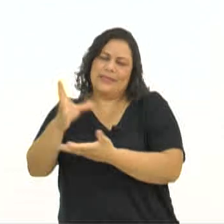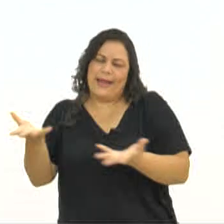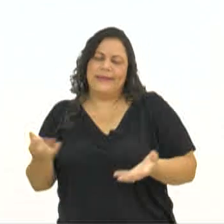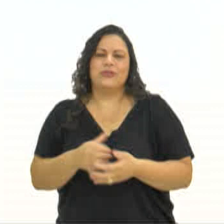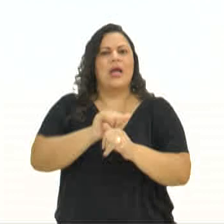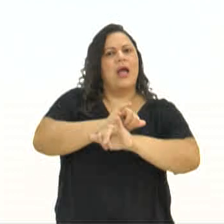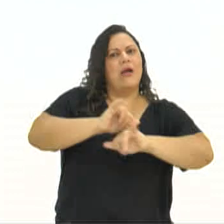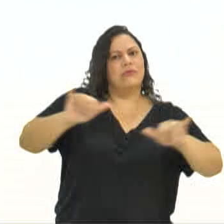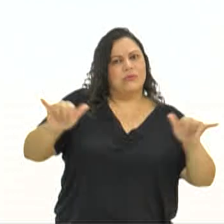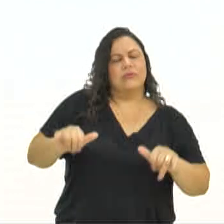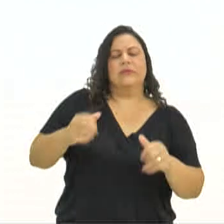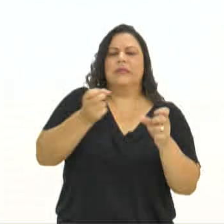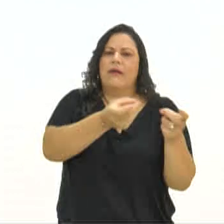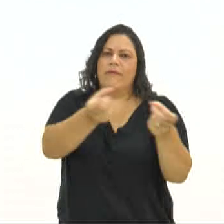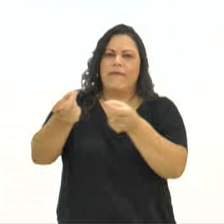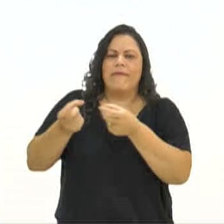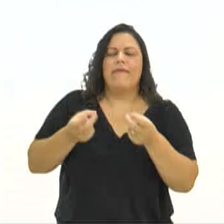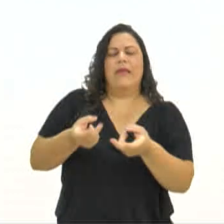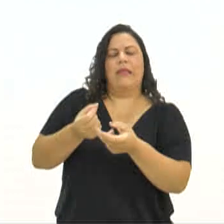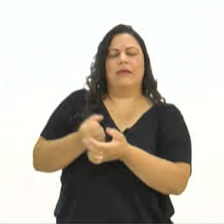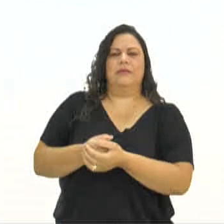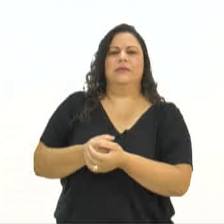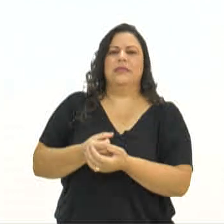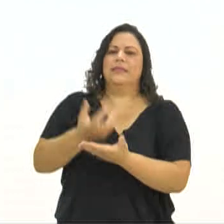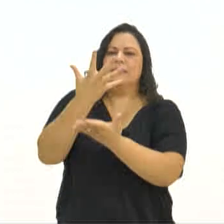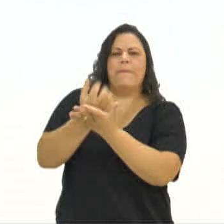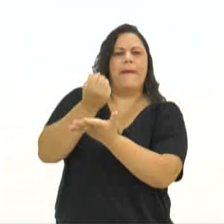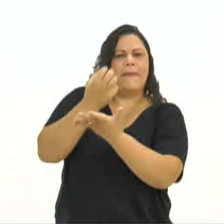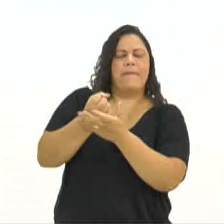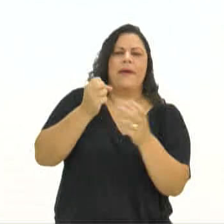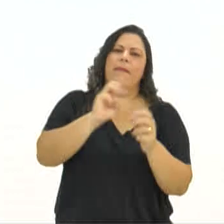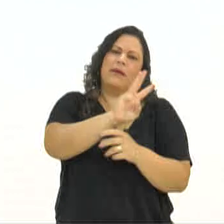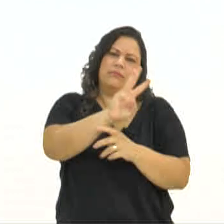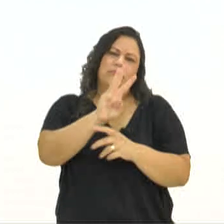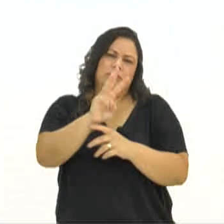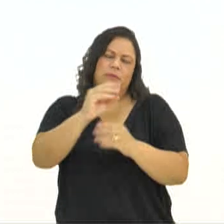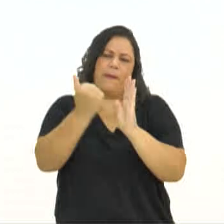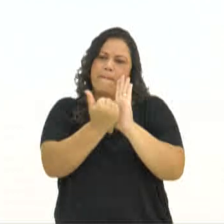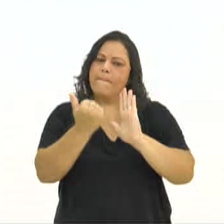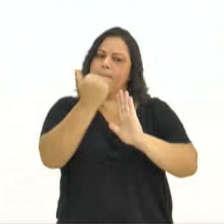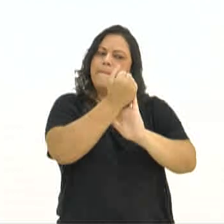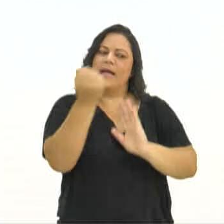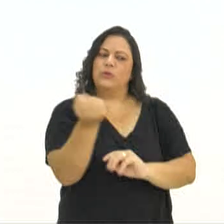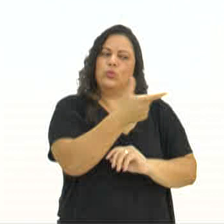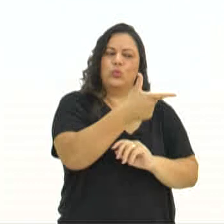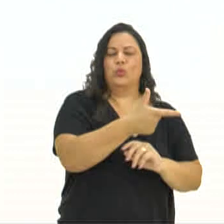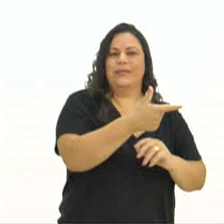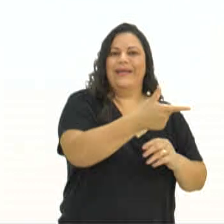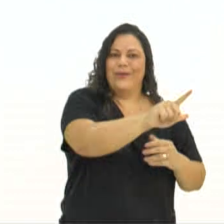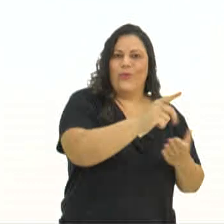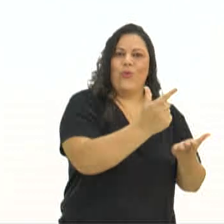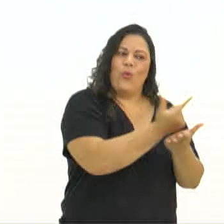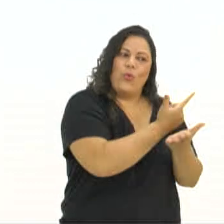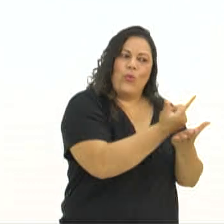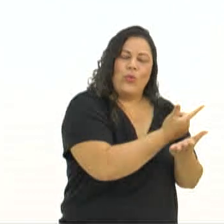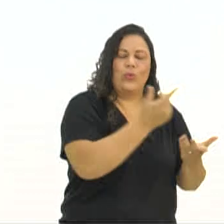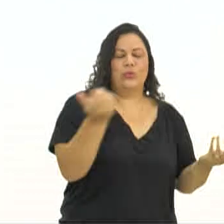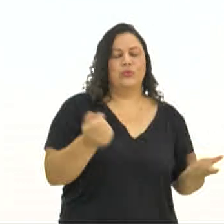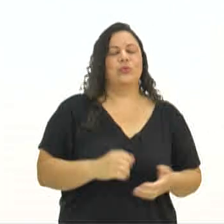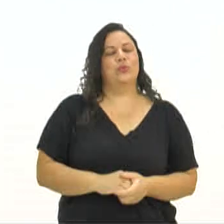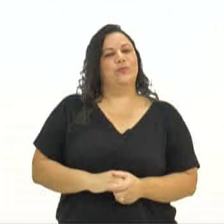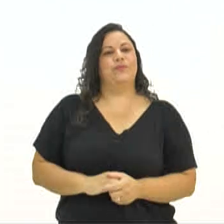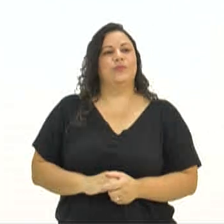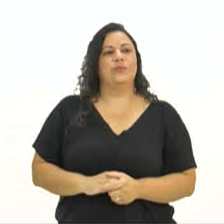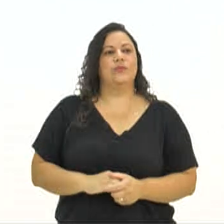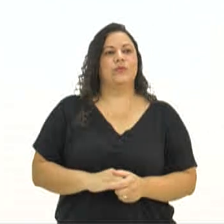eletrônicos superou a de impressos nesse site? Ou C, informar que a Amazon.com está em